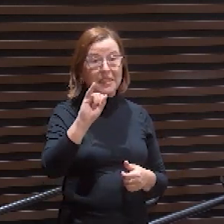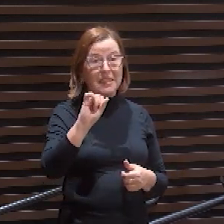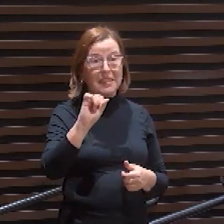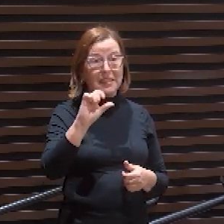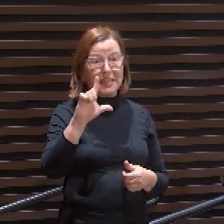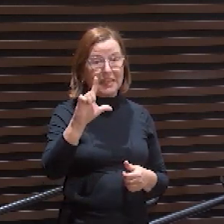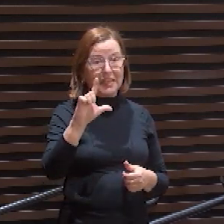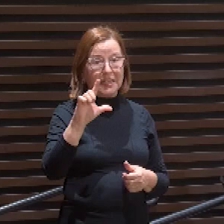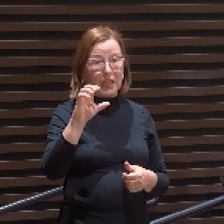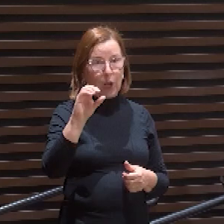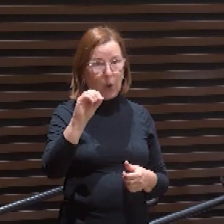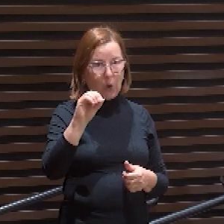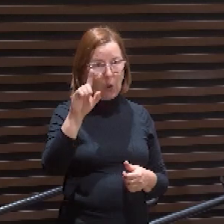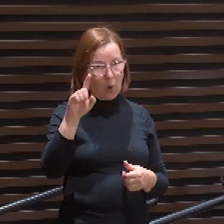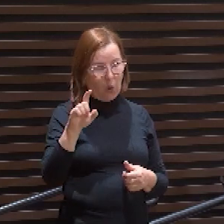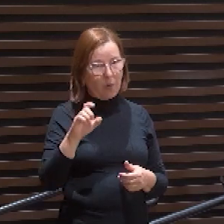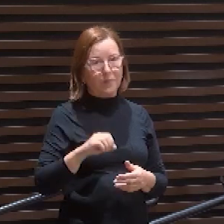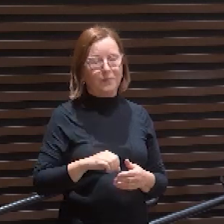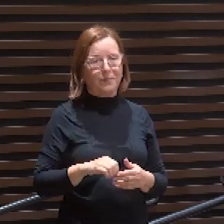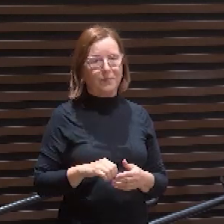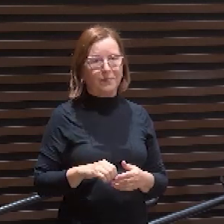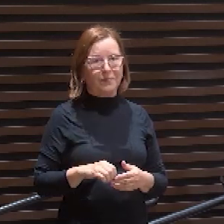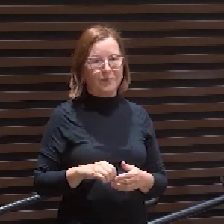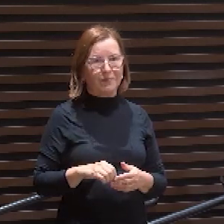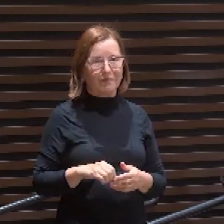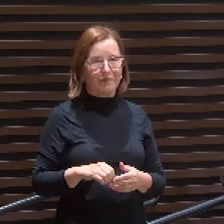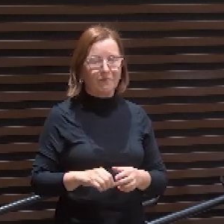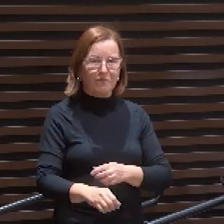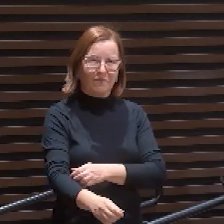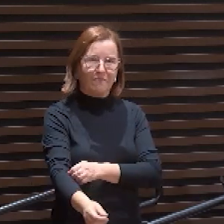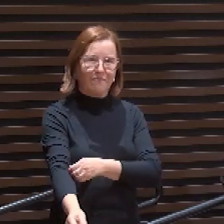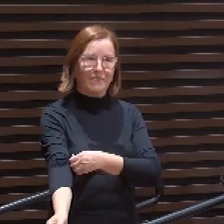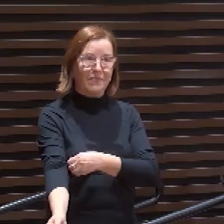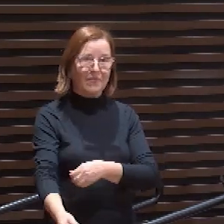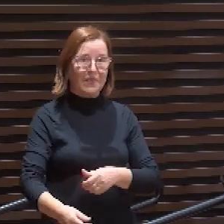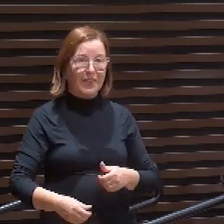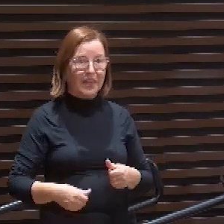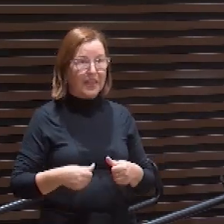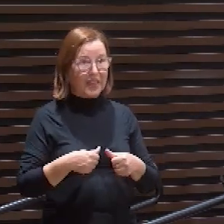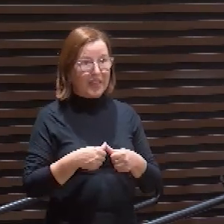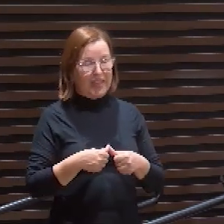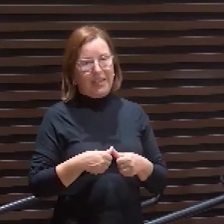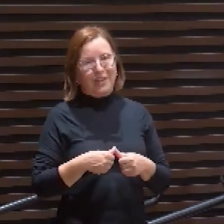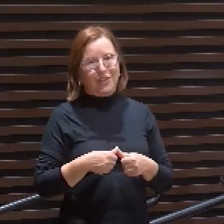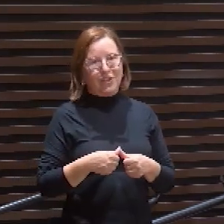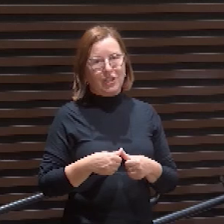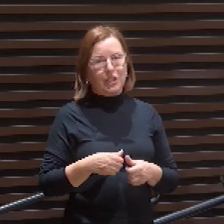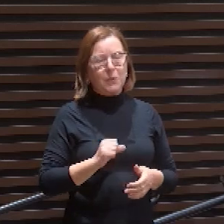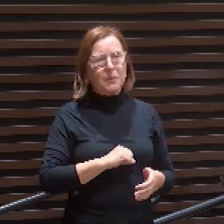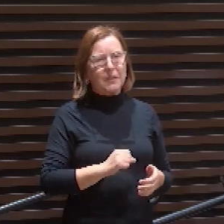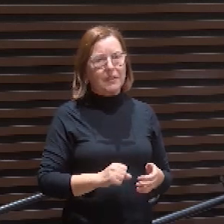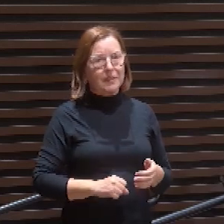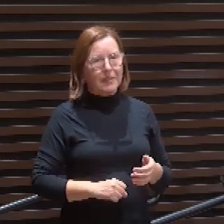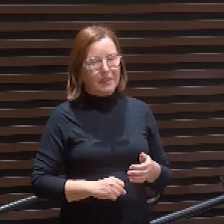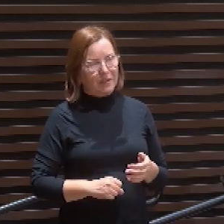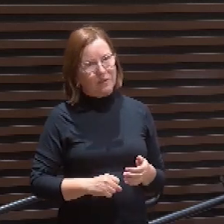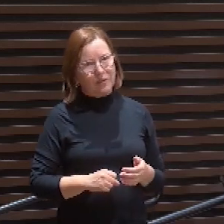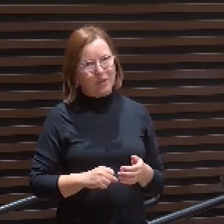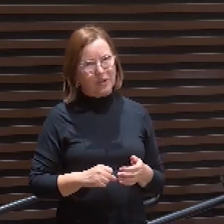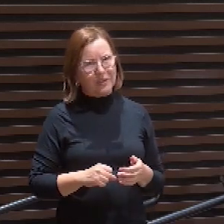Este de quem o sacerdote Melquisedeque estava apontando. O que foi que ele